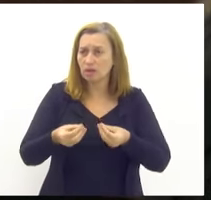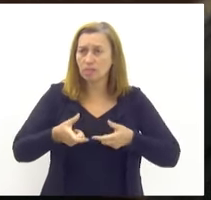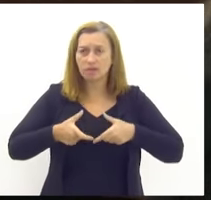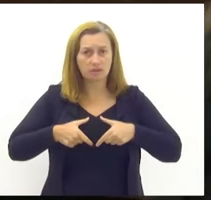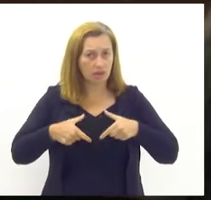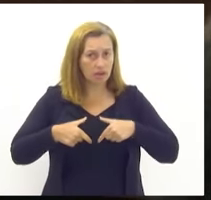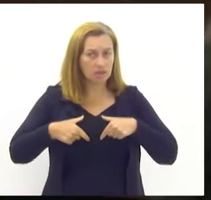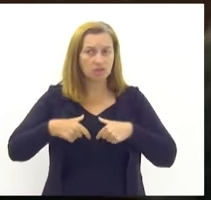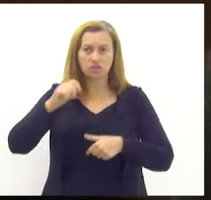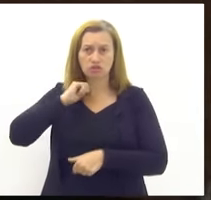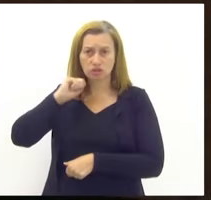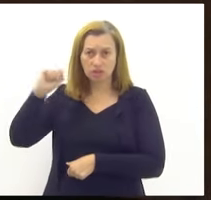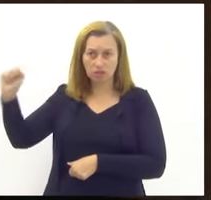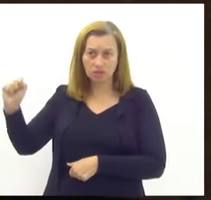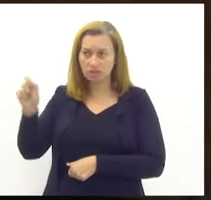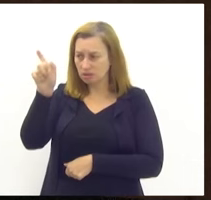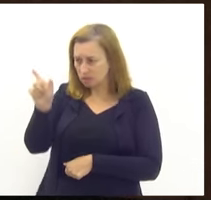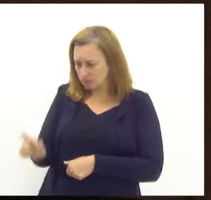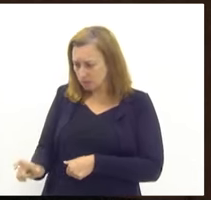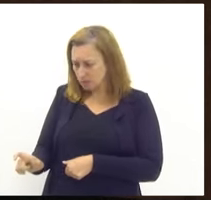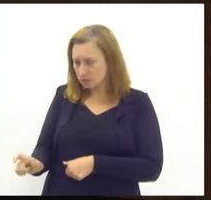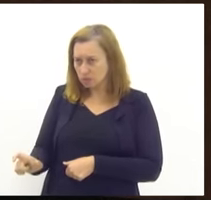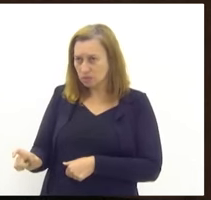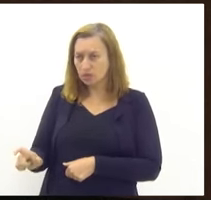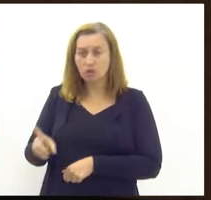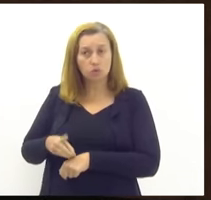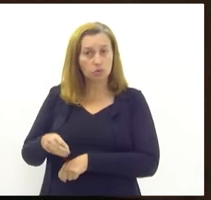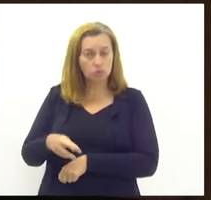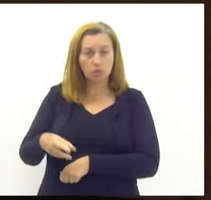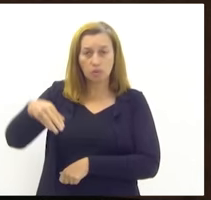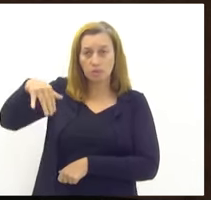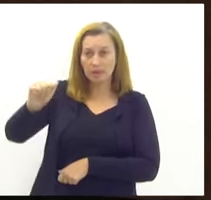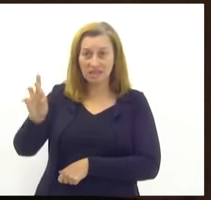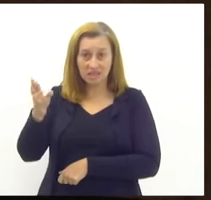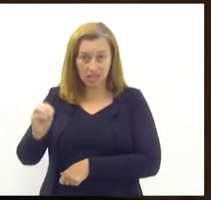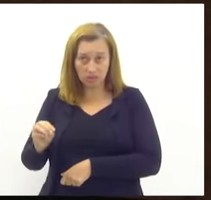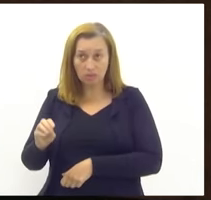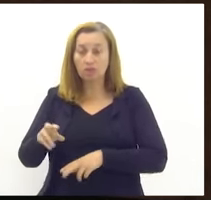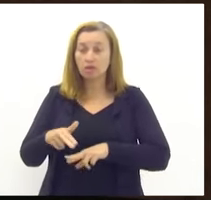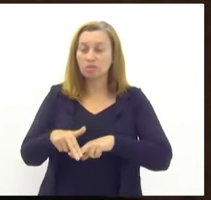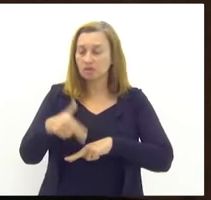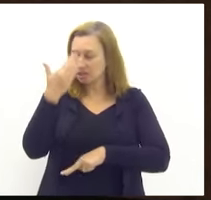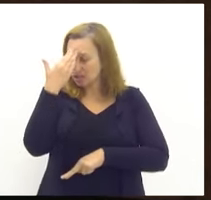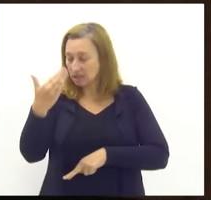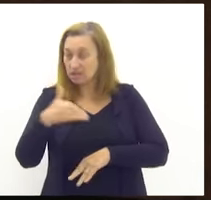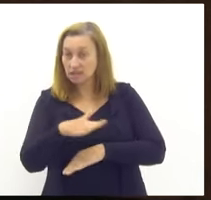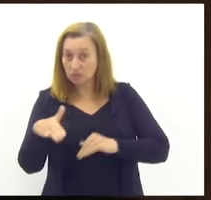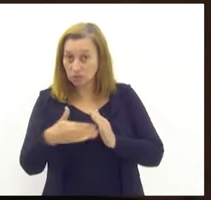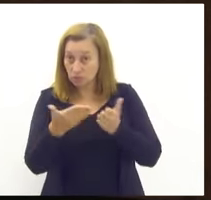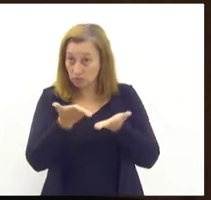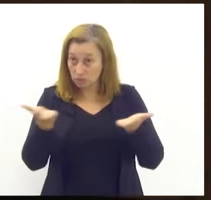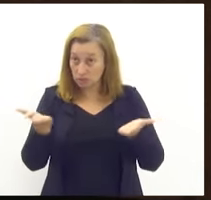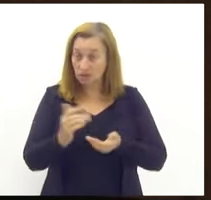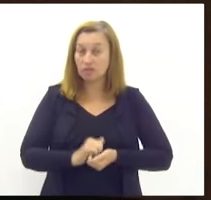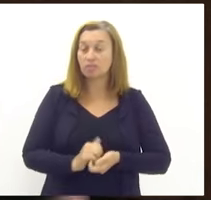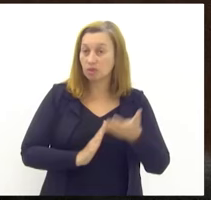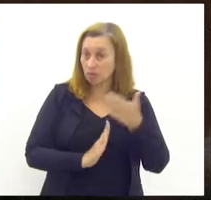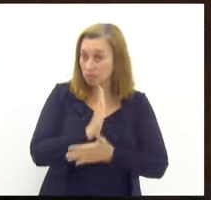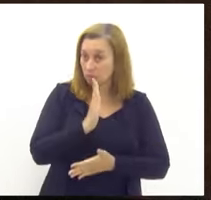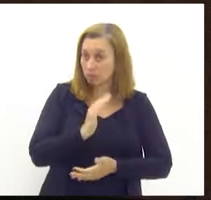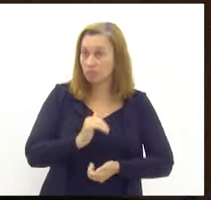essa ao Dr Marcelo Augusto portanto Agradeço a todos pelo